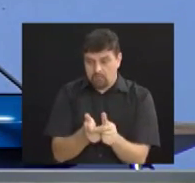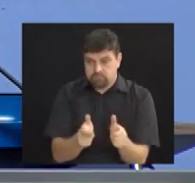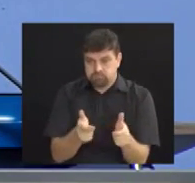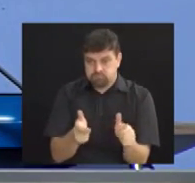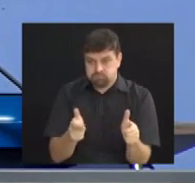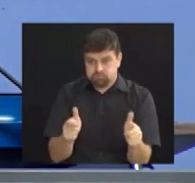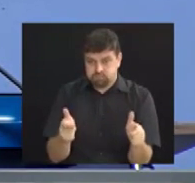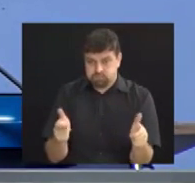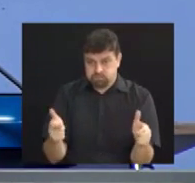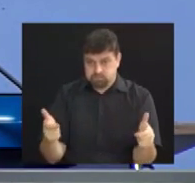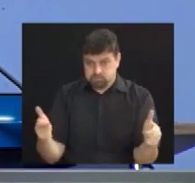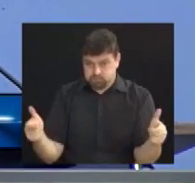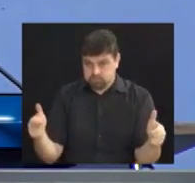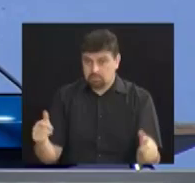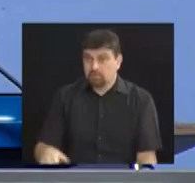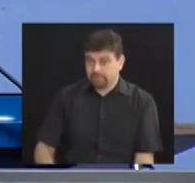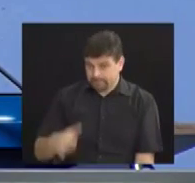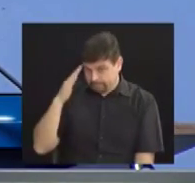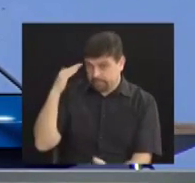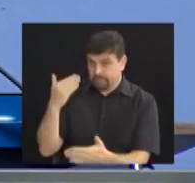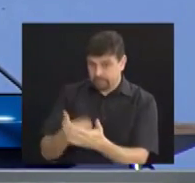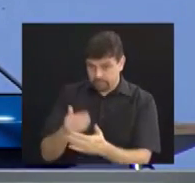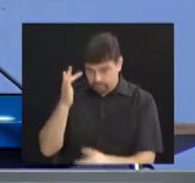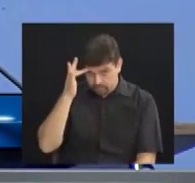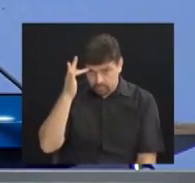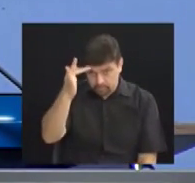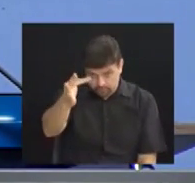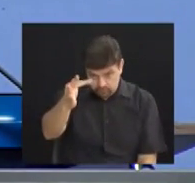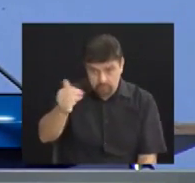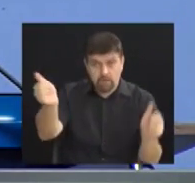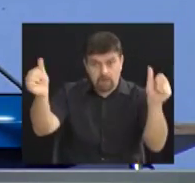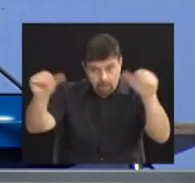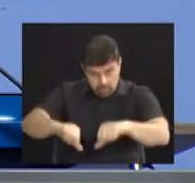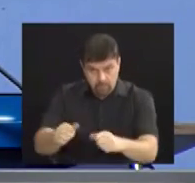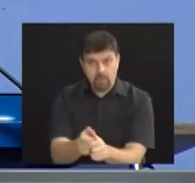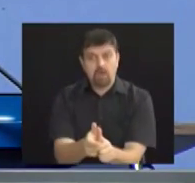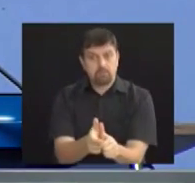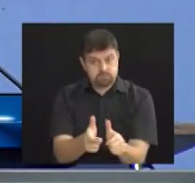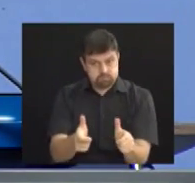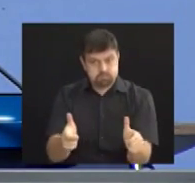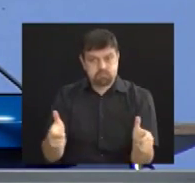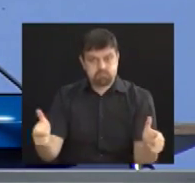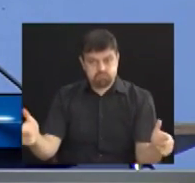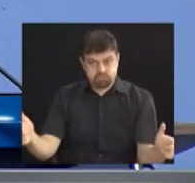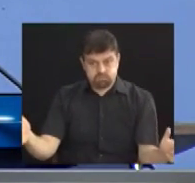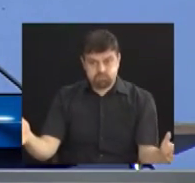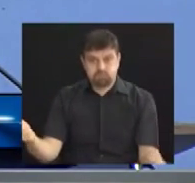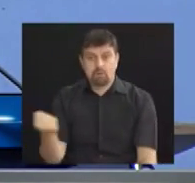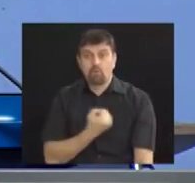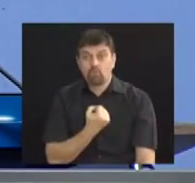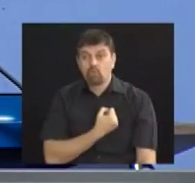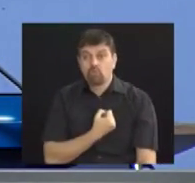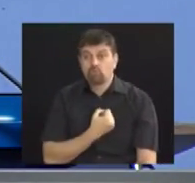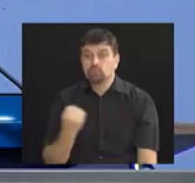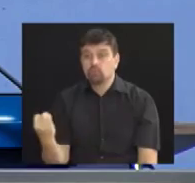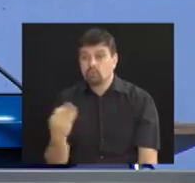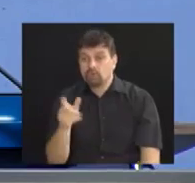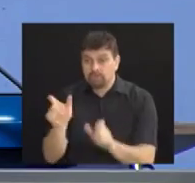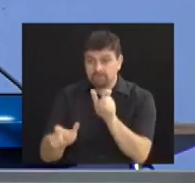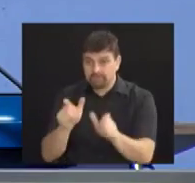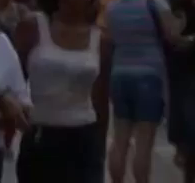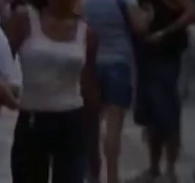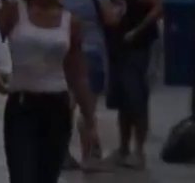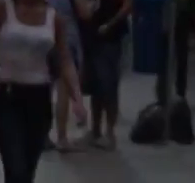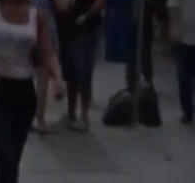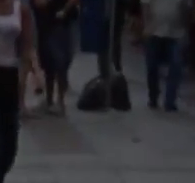pelas projeções, a aumentar. E aí a gente tem que analisar tudo que